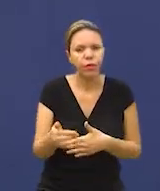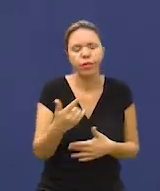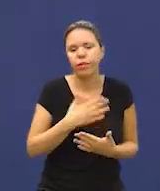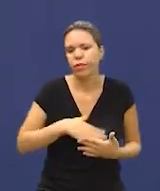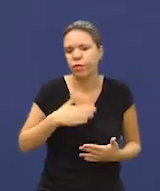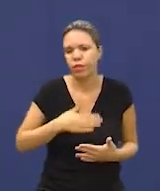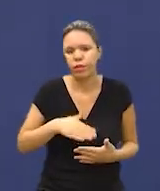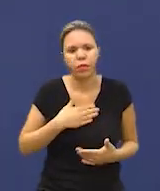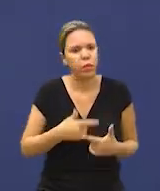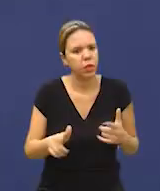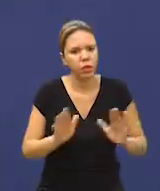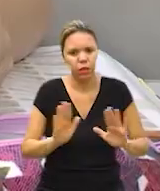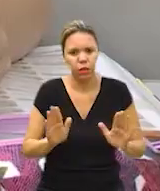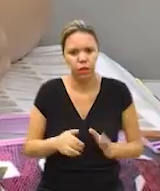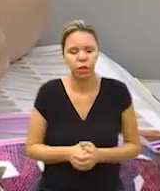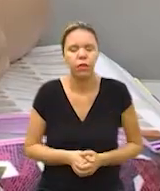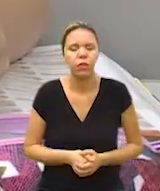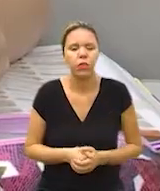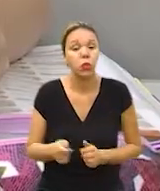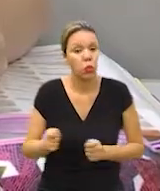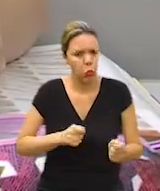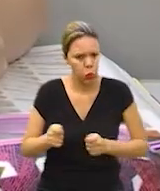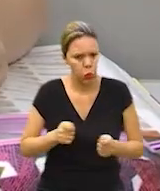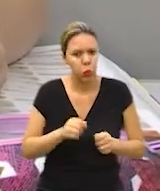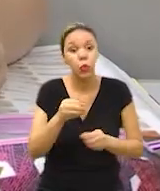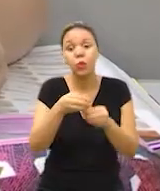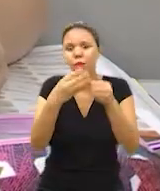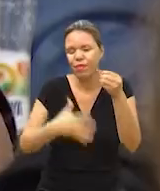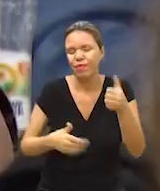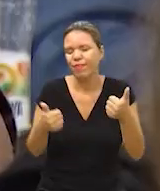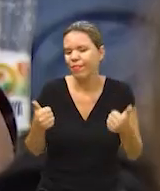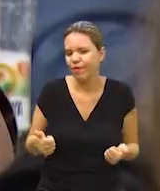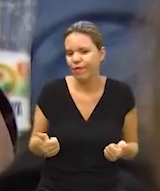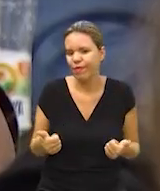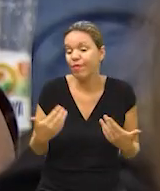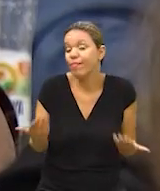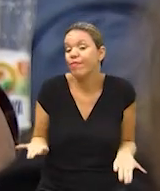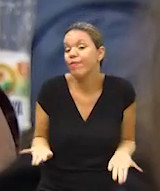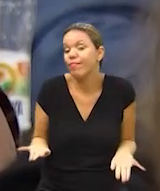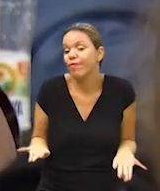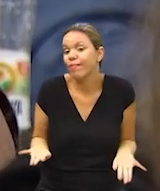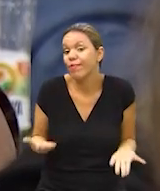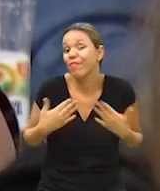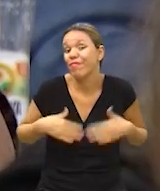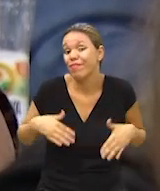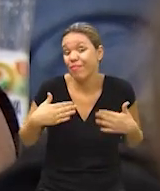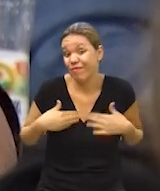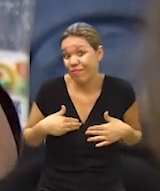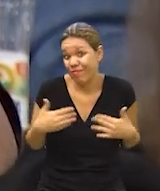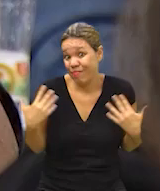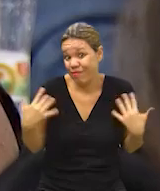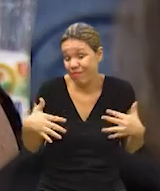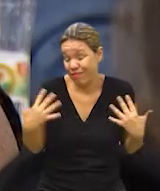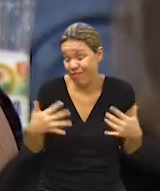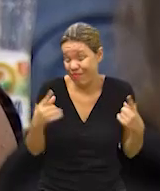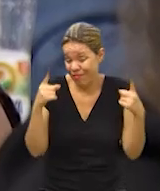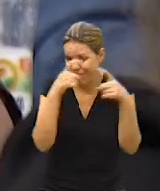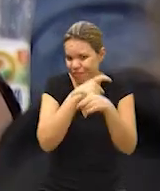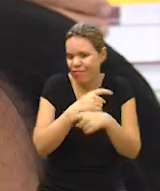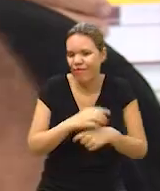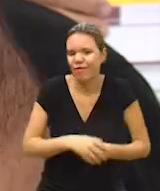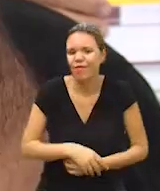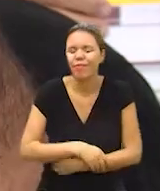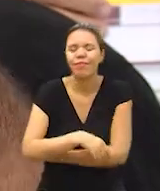tem tanto problema assim. Dominar o conteúdo, tudo bem, mas aí, ficar tranquilo, é mais